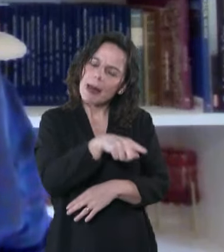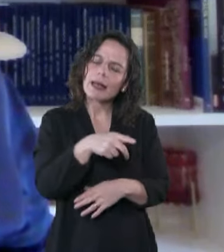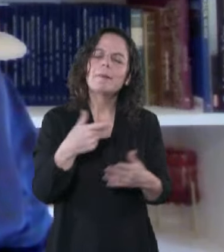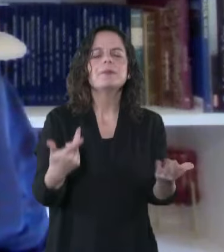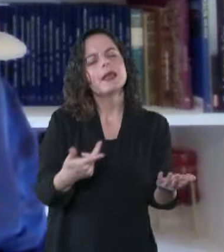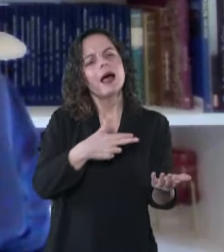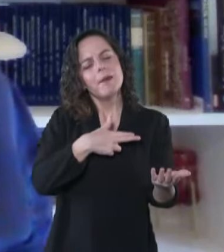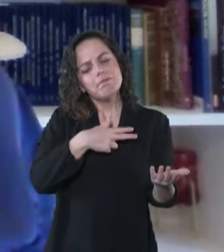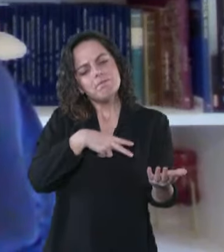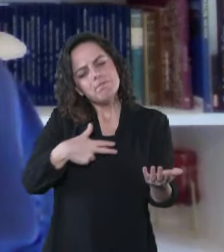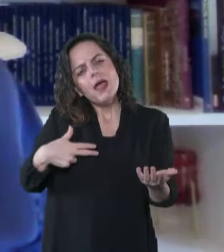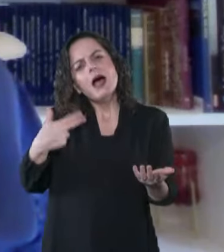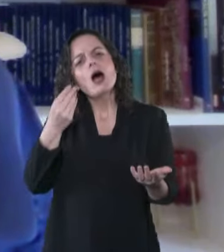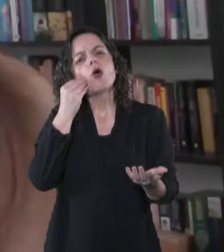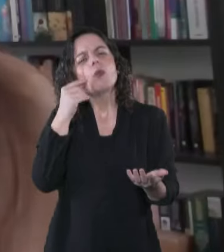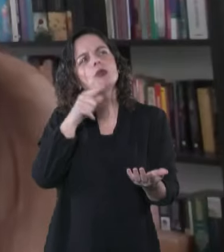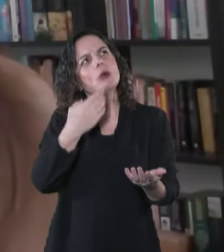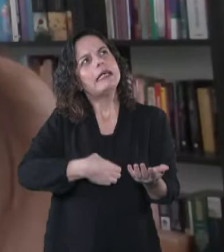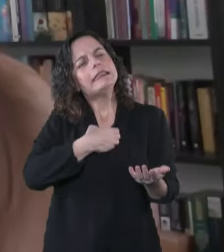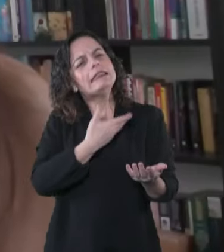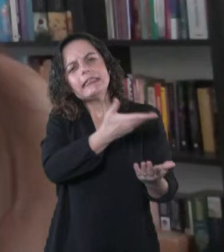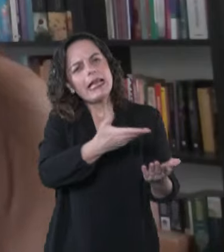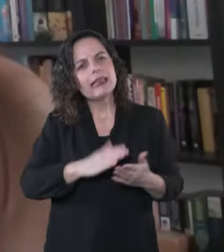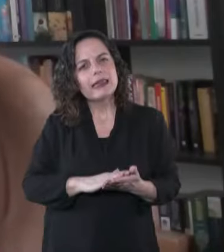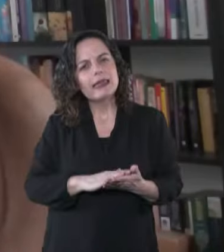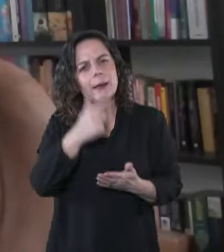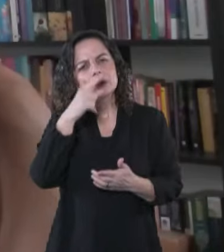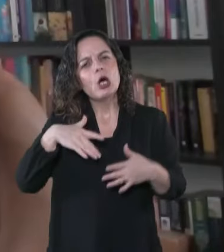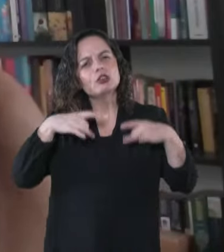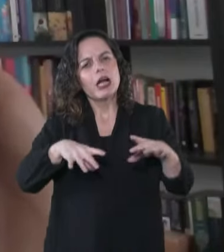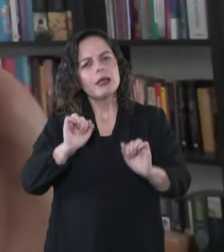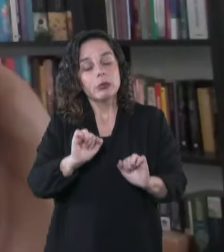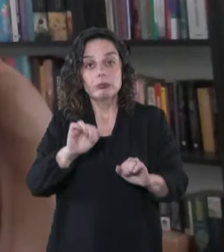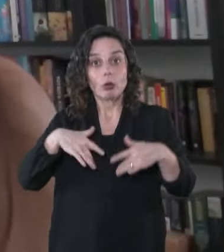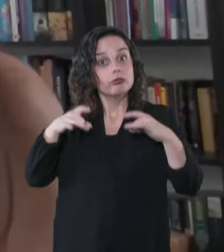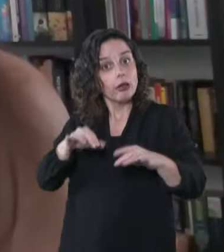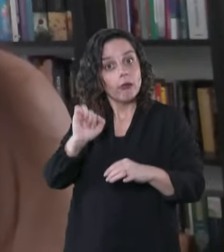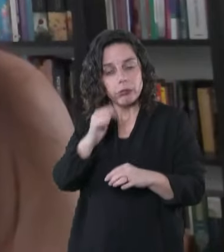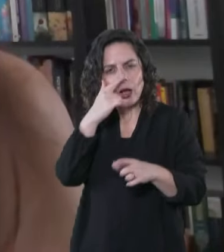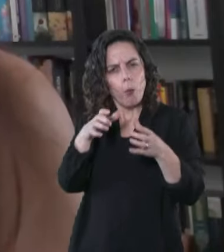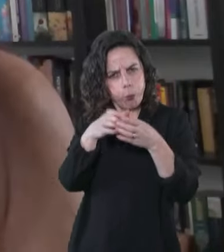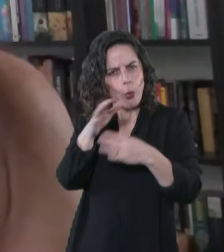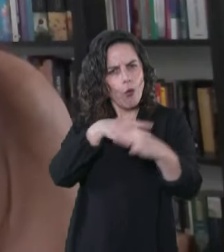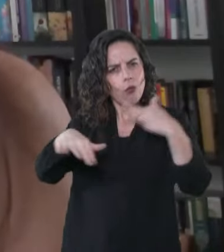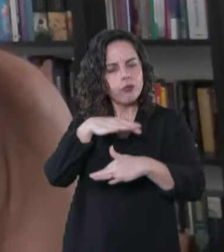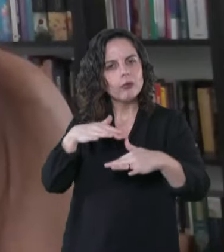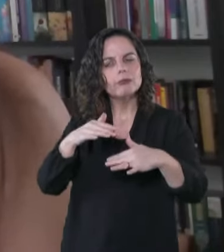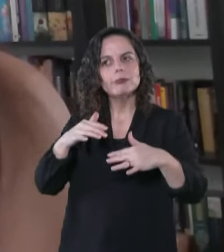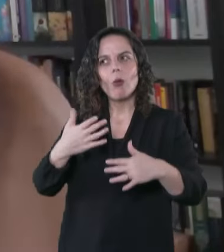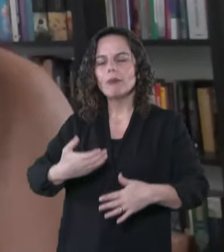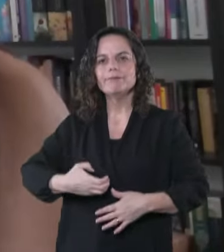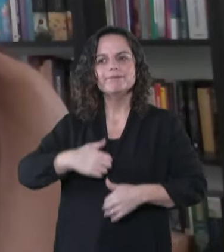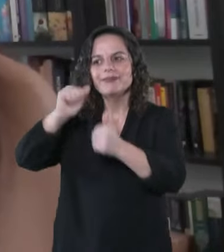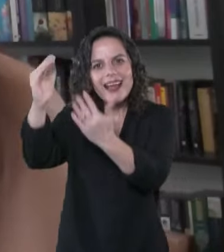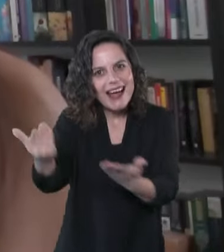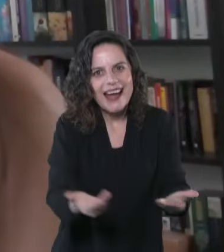os australianos? Os australianos são pessoas super hospitaleiras, muito, muito